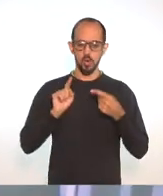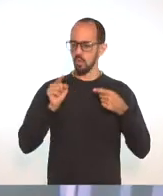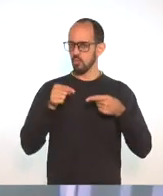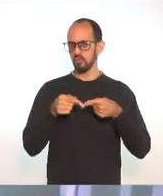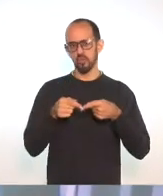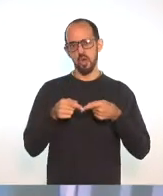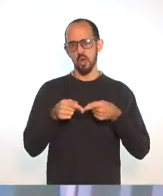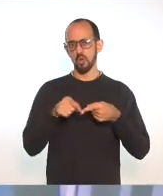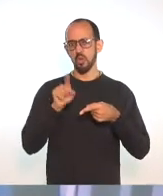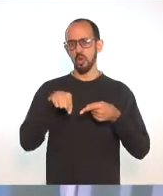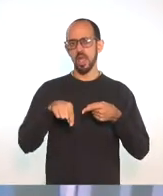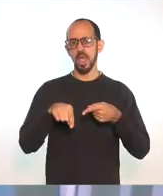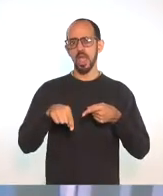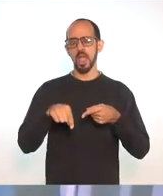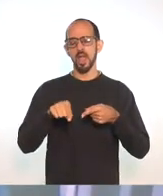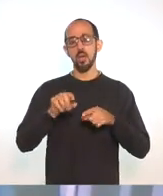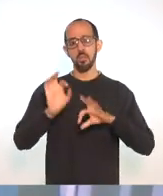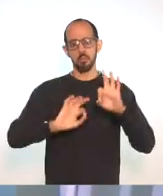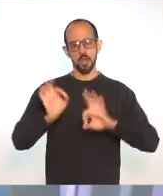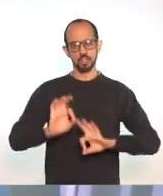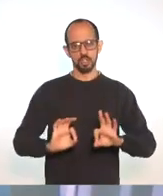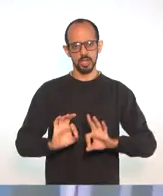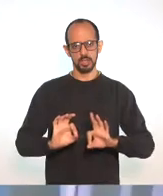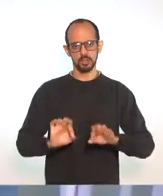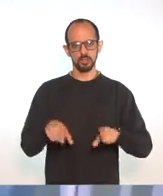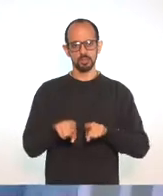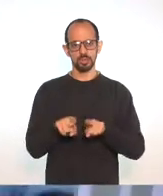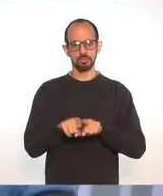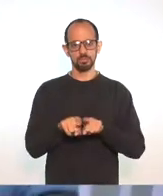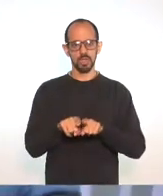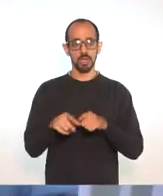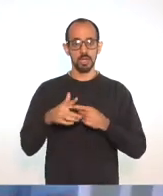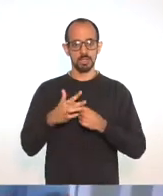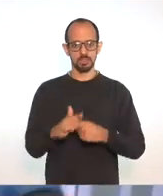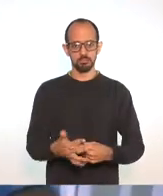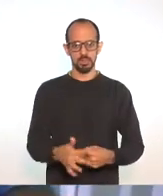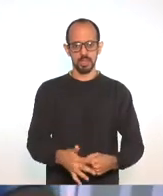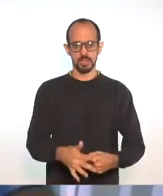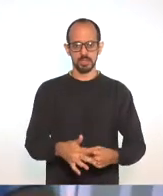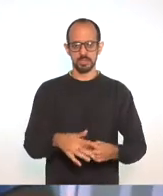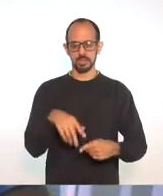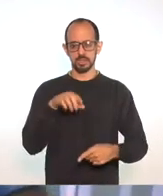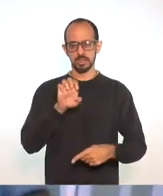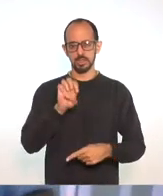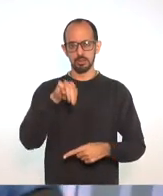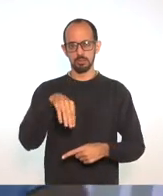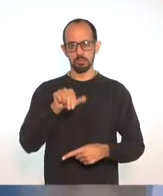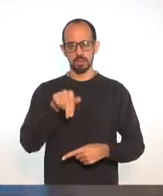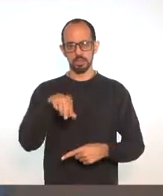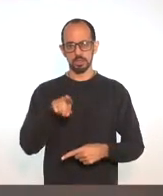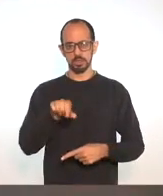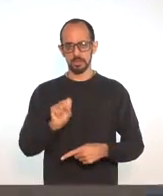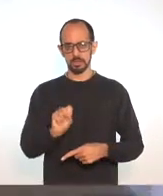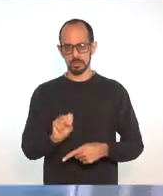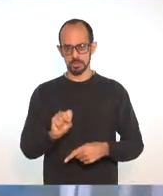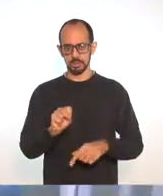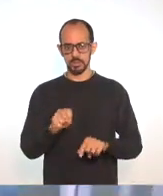neste projeto o renascimento das quatro emendas que a ele foram apresentadas